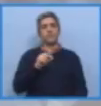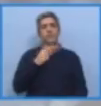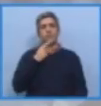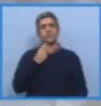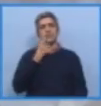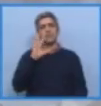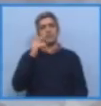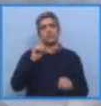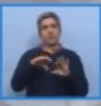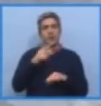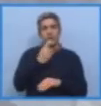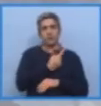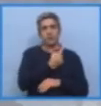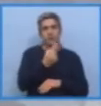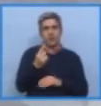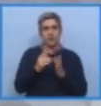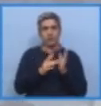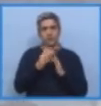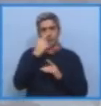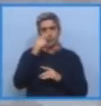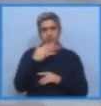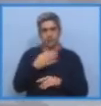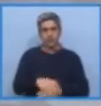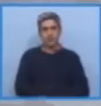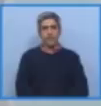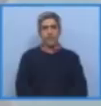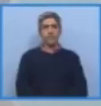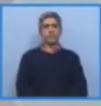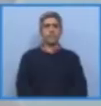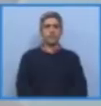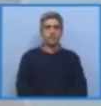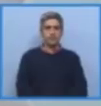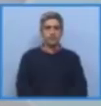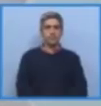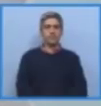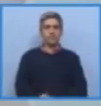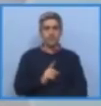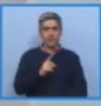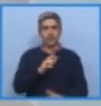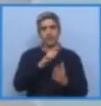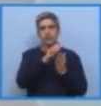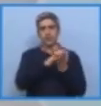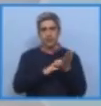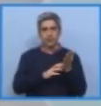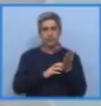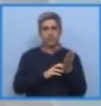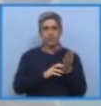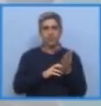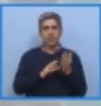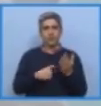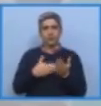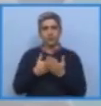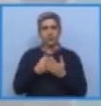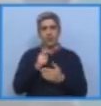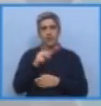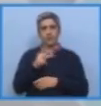o que se passa com cada um dos cristãos, dos crentes? É exatamente os textos que se nos são propostos